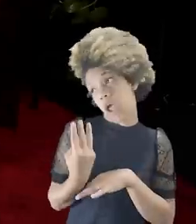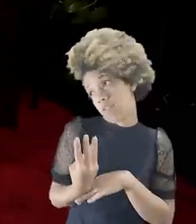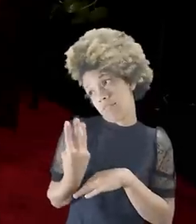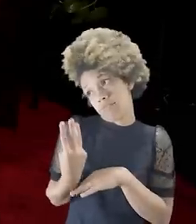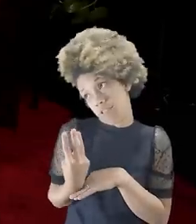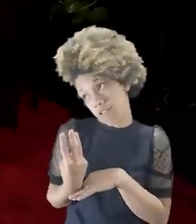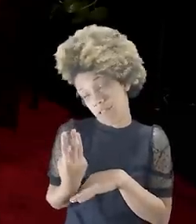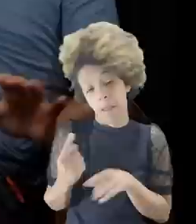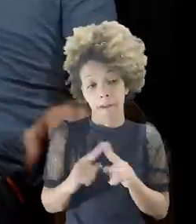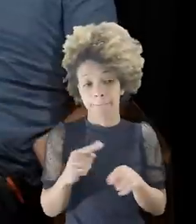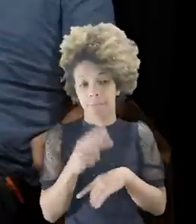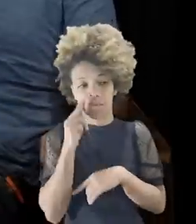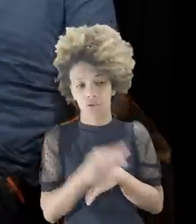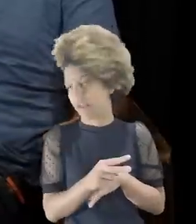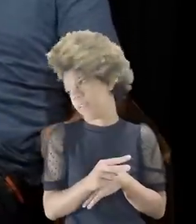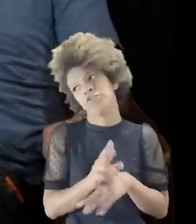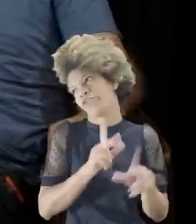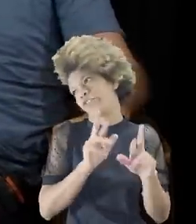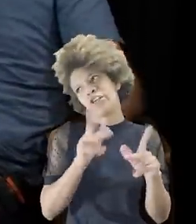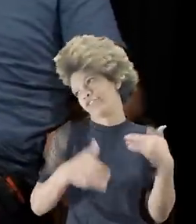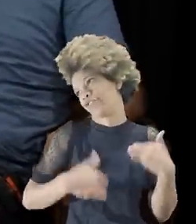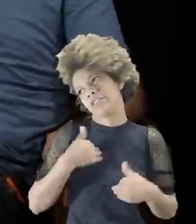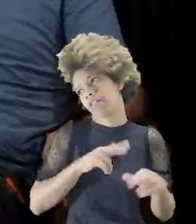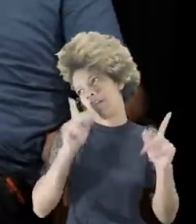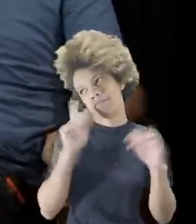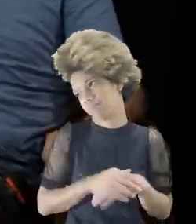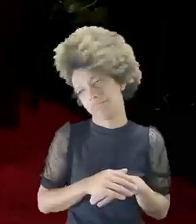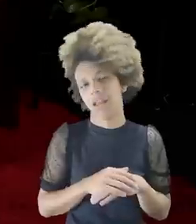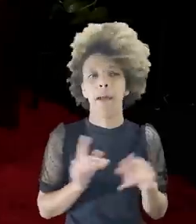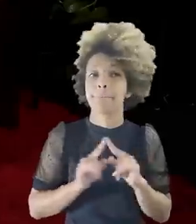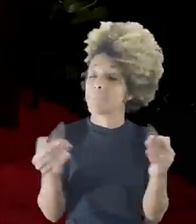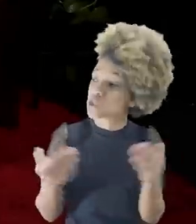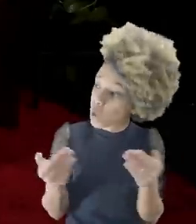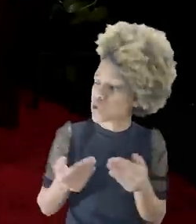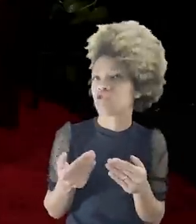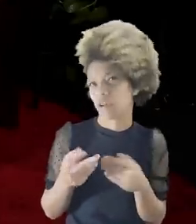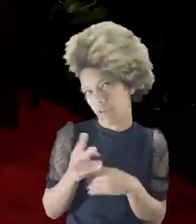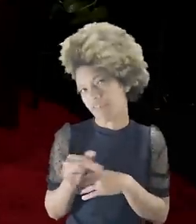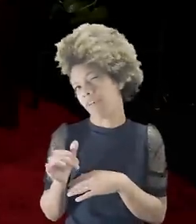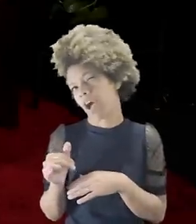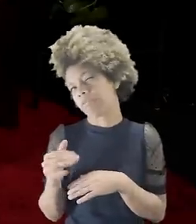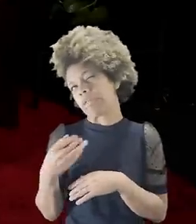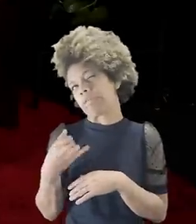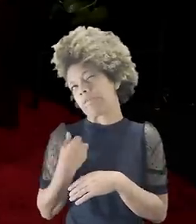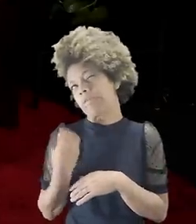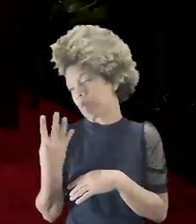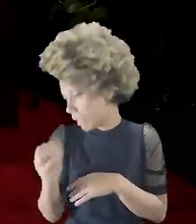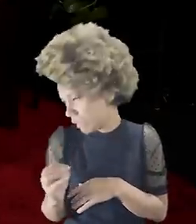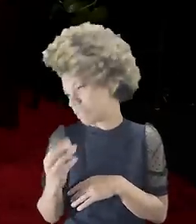43 mas o Alex é o ponto fora da curva né fisicamente ele mas assim hoje você vai até os 40